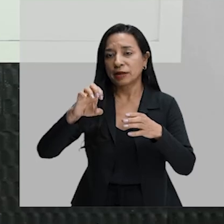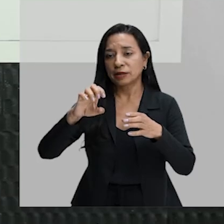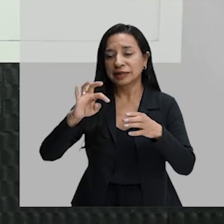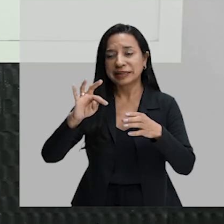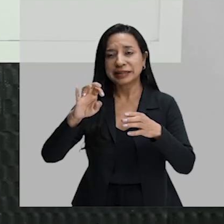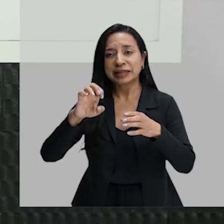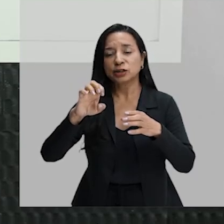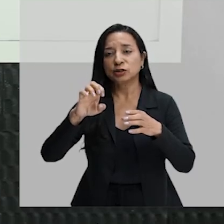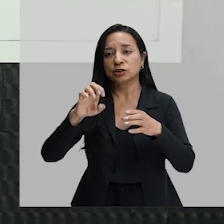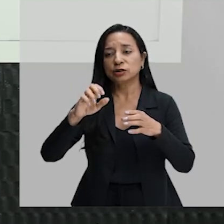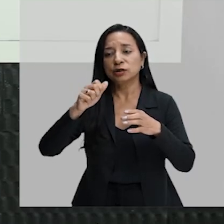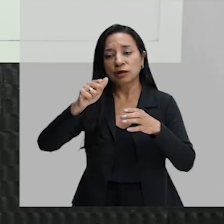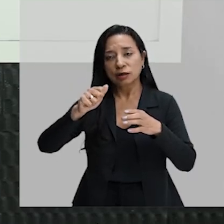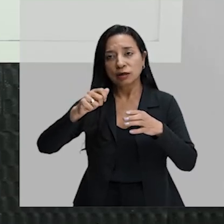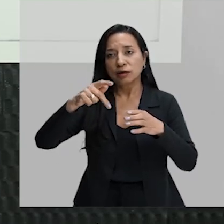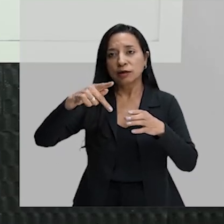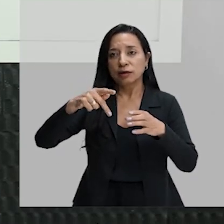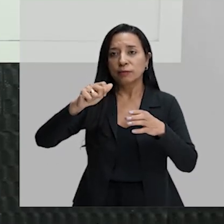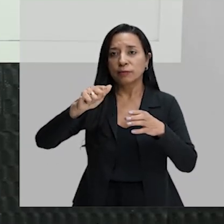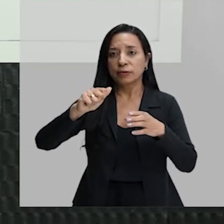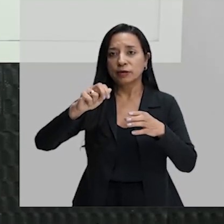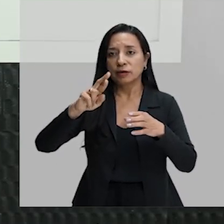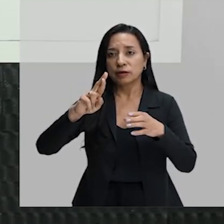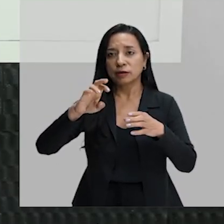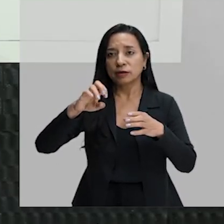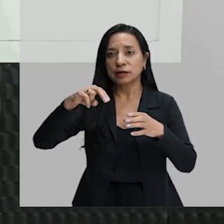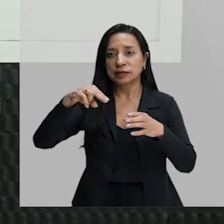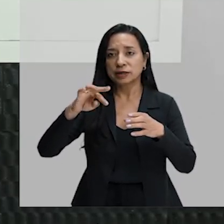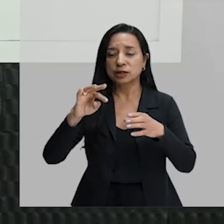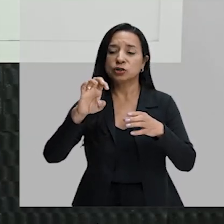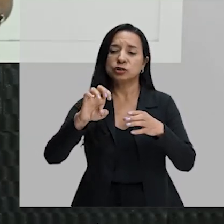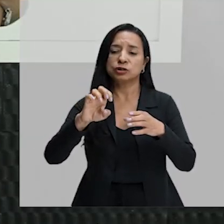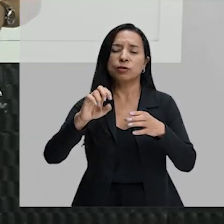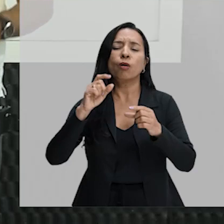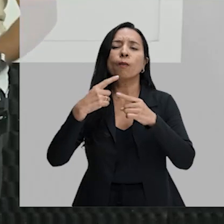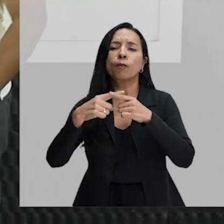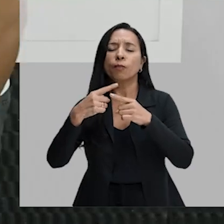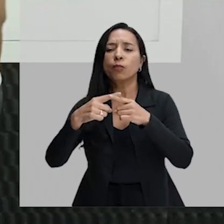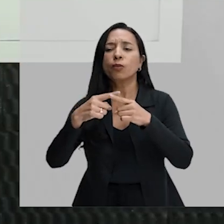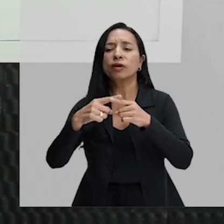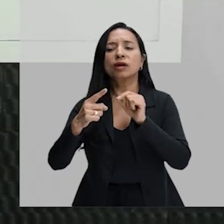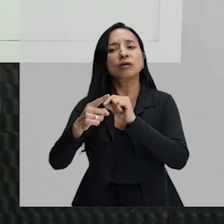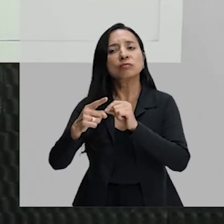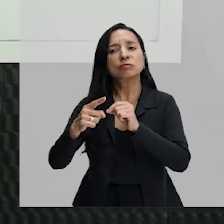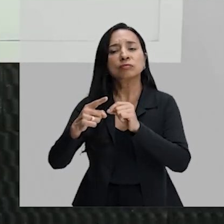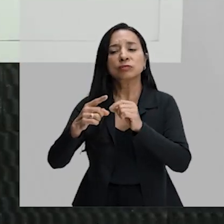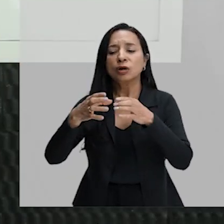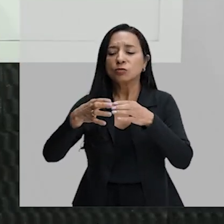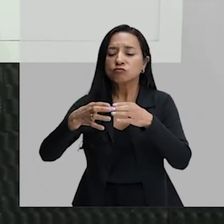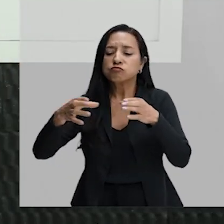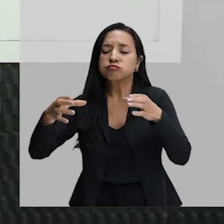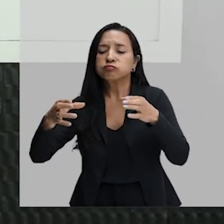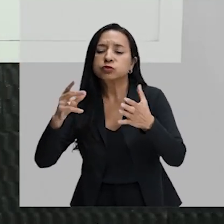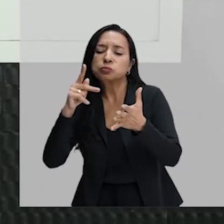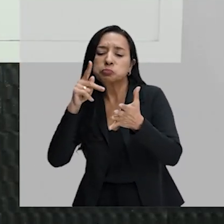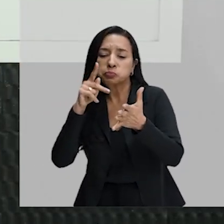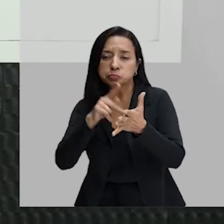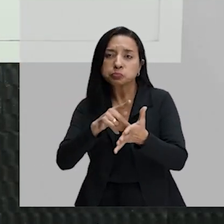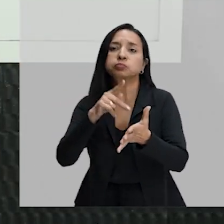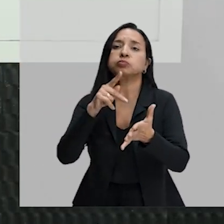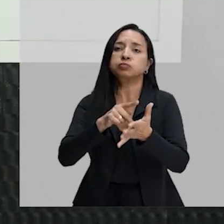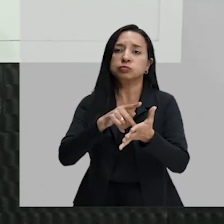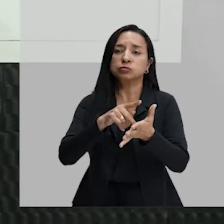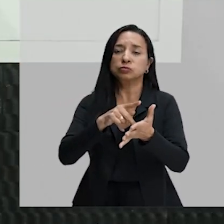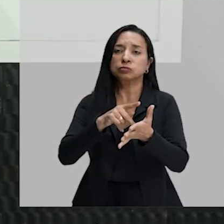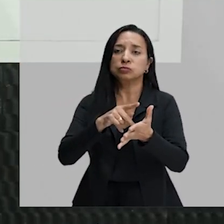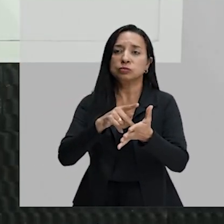Por que aparente? Porque a ideia que nós temos é o seguinte: é que o líquido ele dilatou